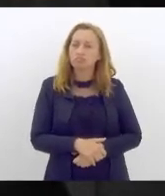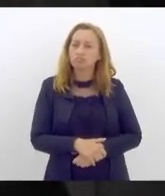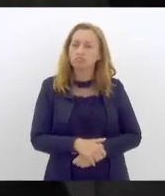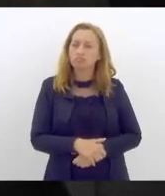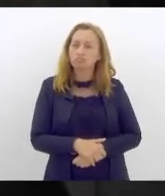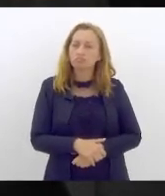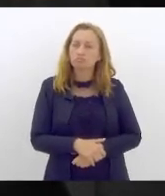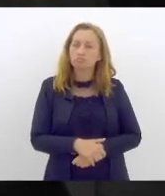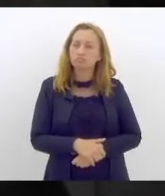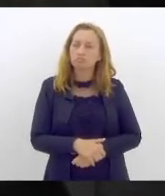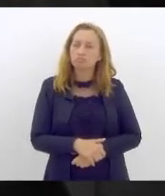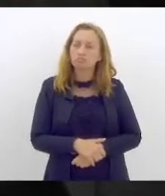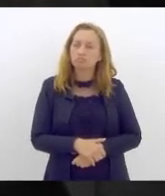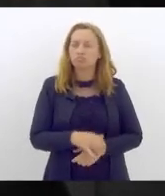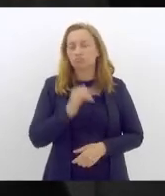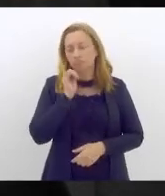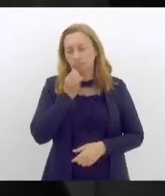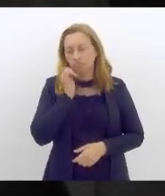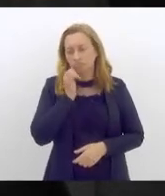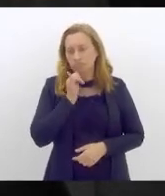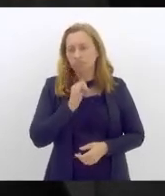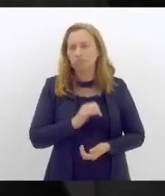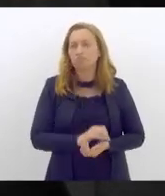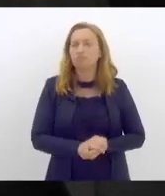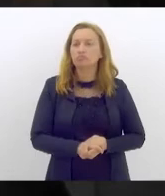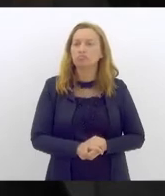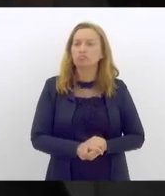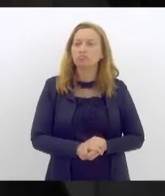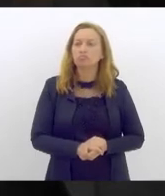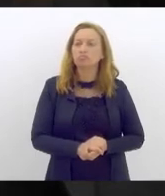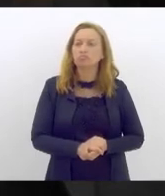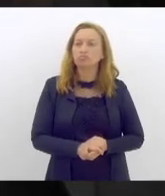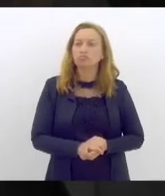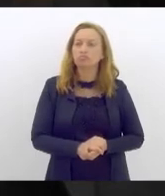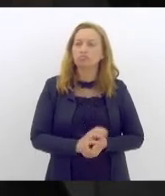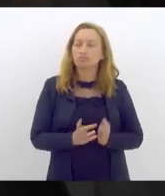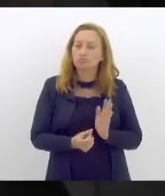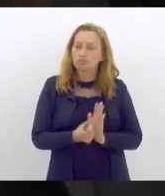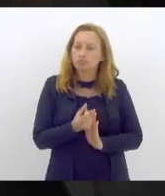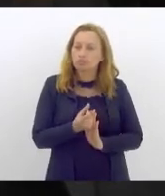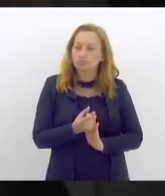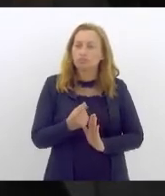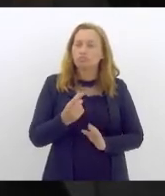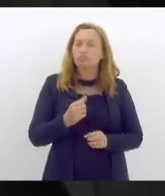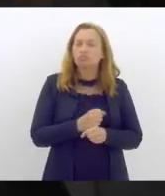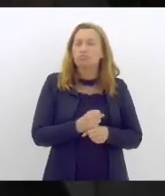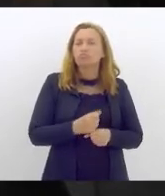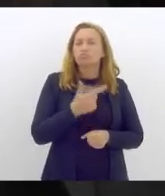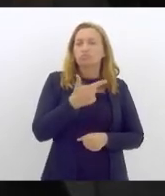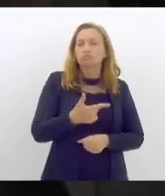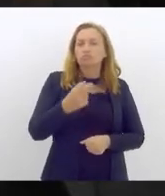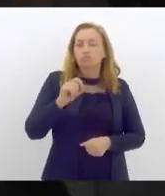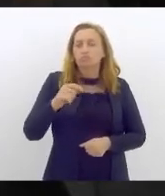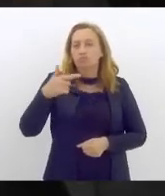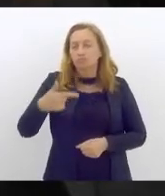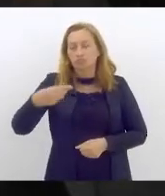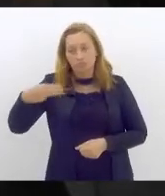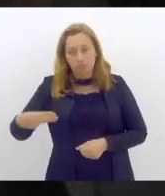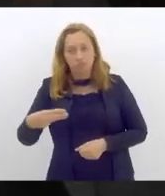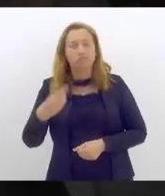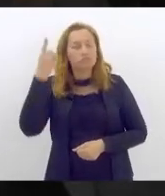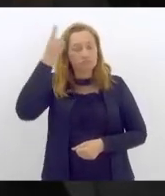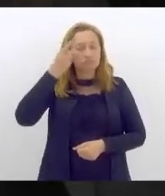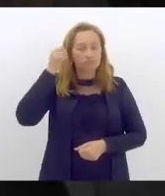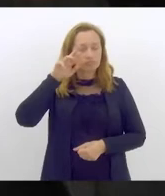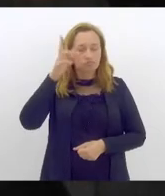do parecer do relator sobre o orçamento para 2023 Deputado ele é o Marco